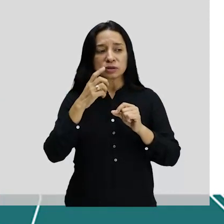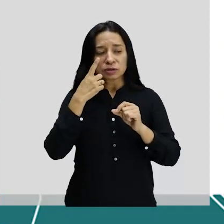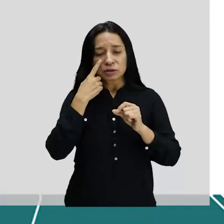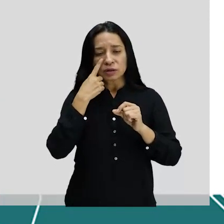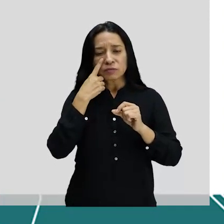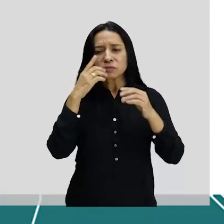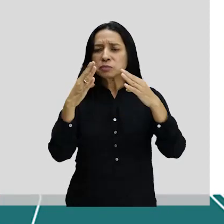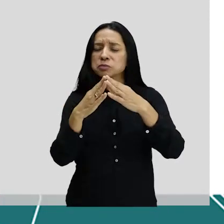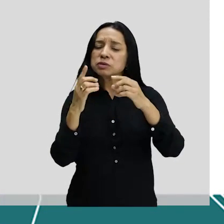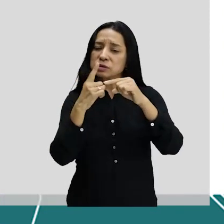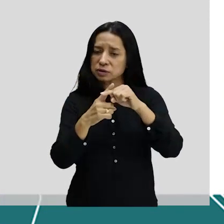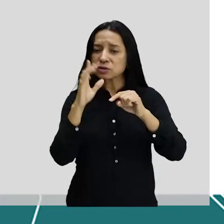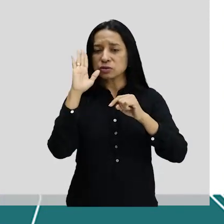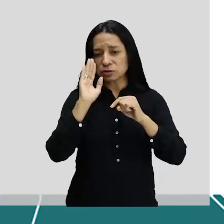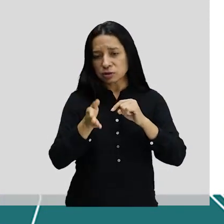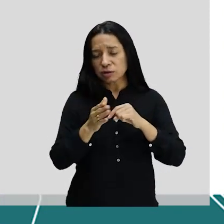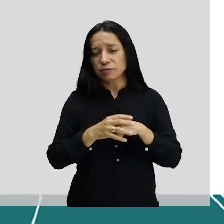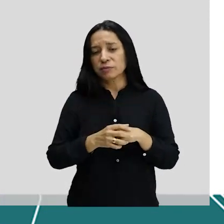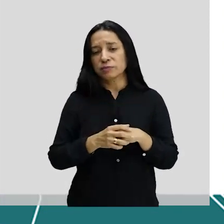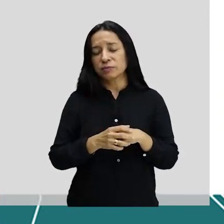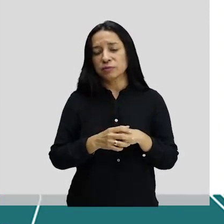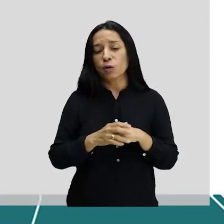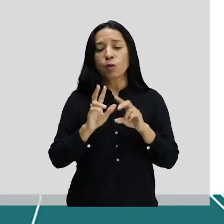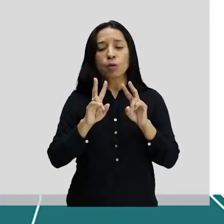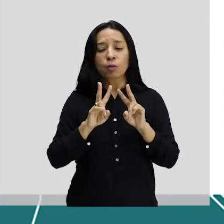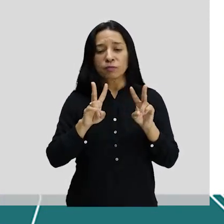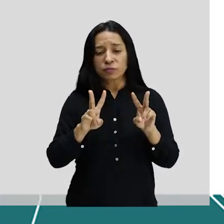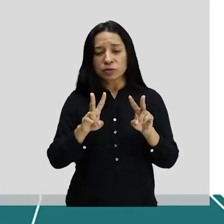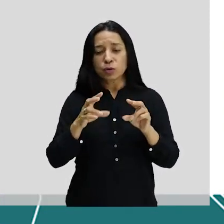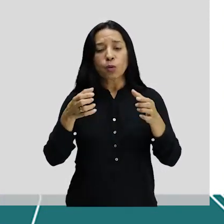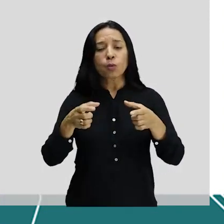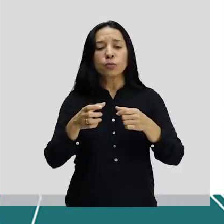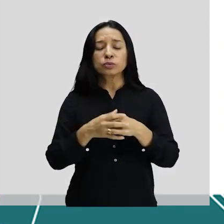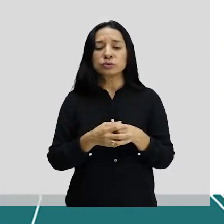até numa igreja. Não sei exatamente, eu já vi isso onde. Duas